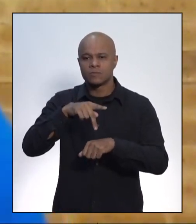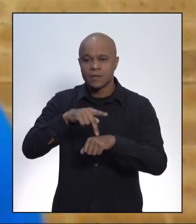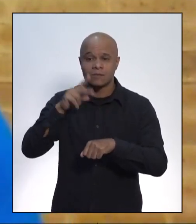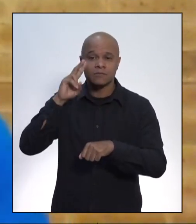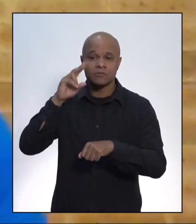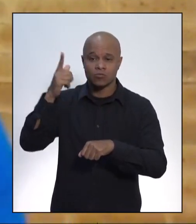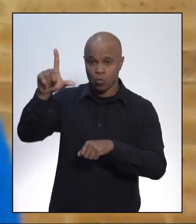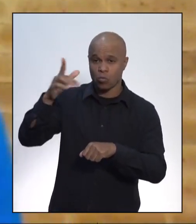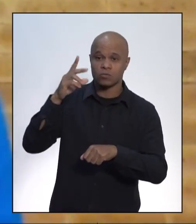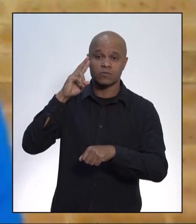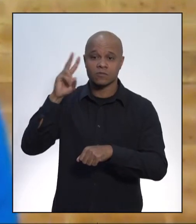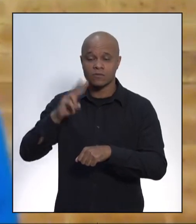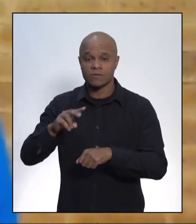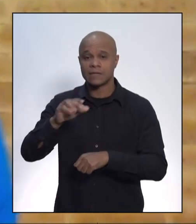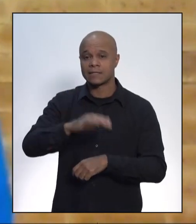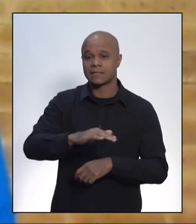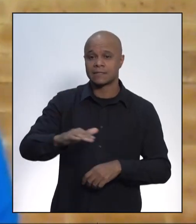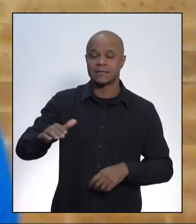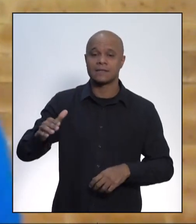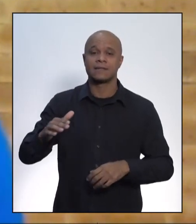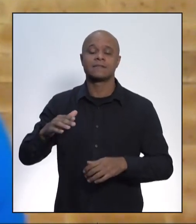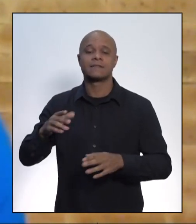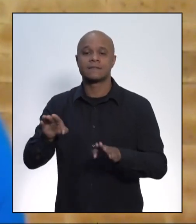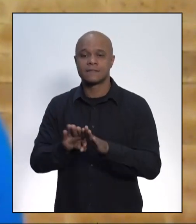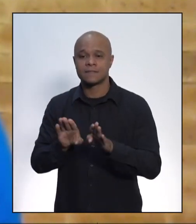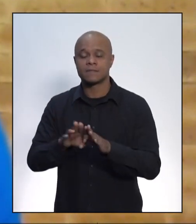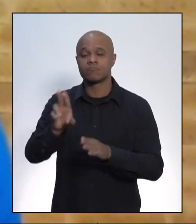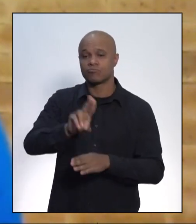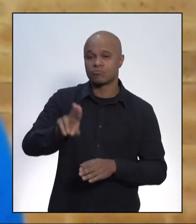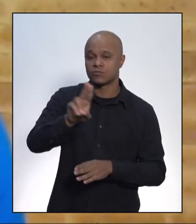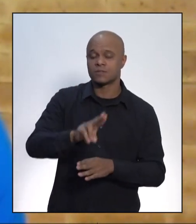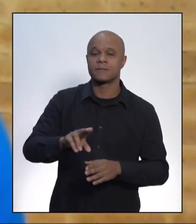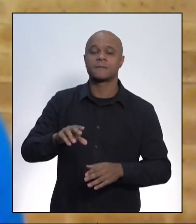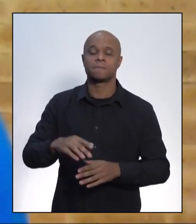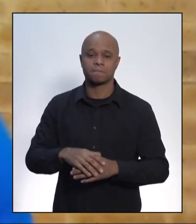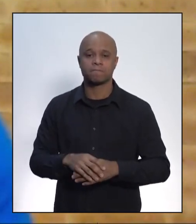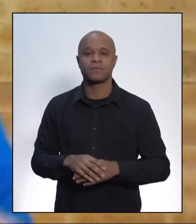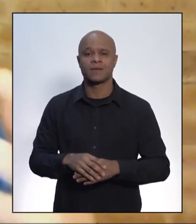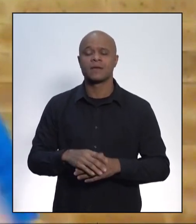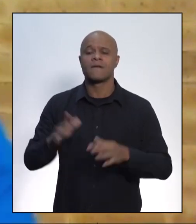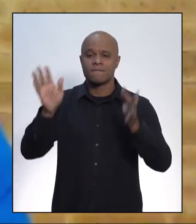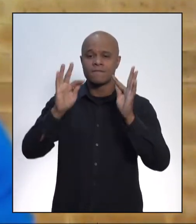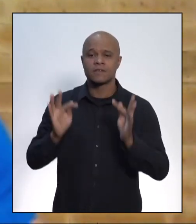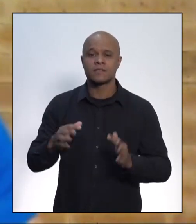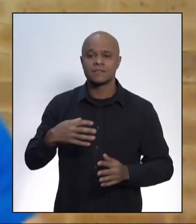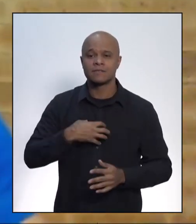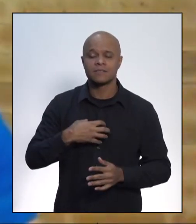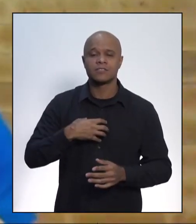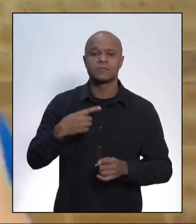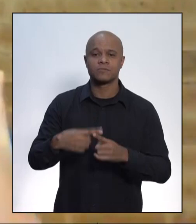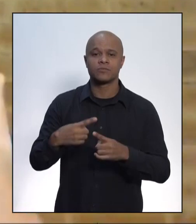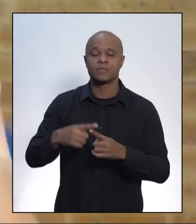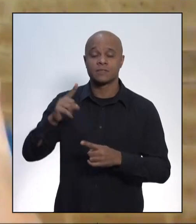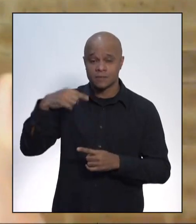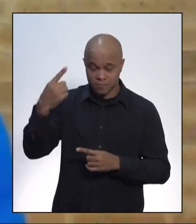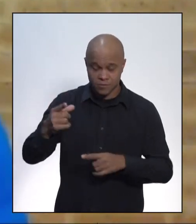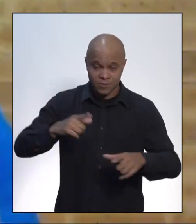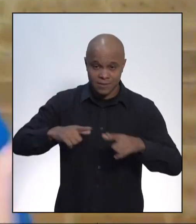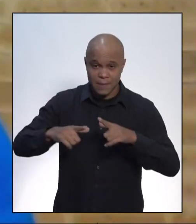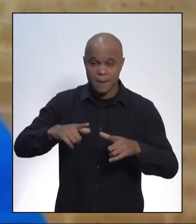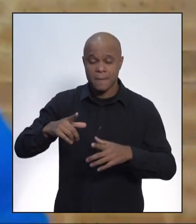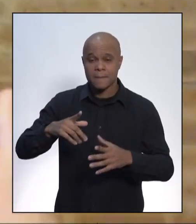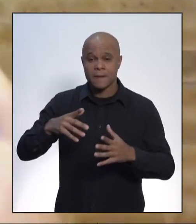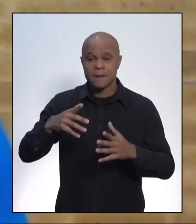mundo, crianças do mundo inteiro sendo beneficiadas pela nossa plataforma. Então, fico muito feliz depois de tantos